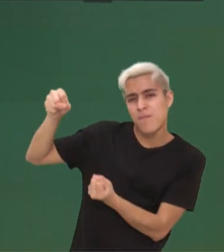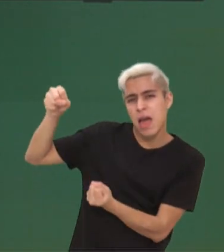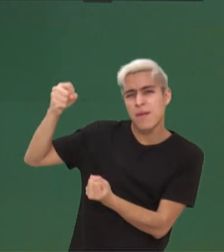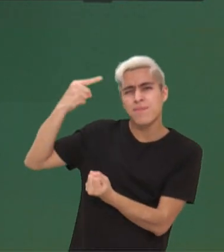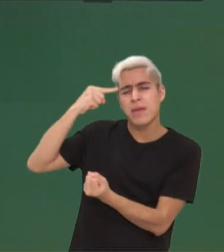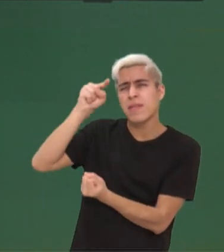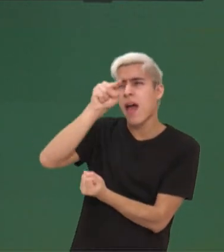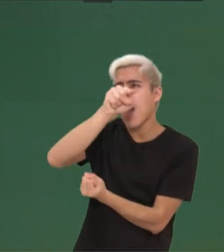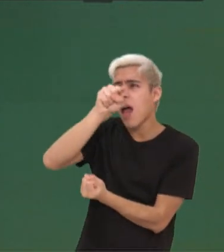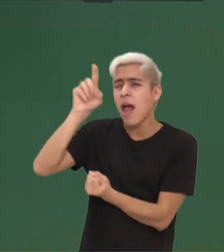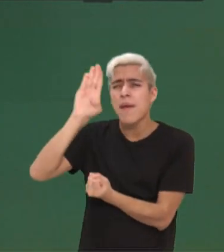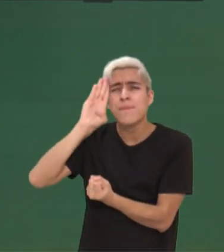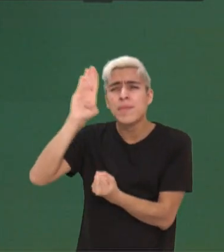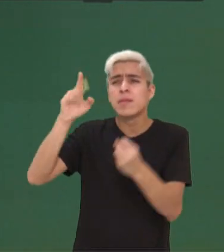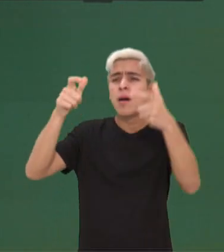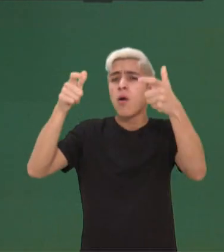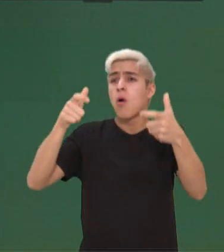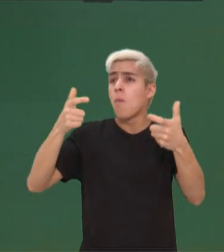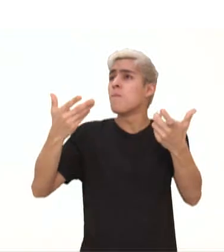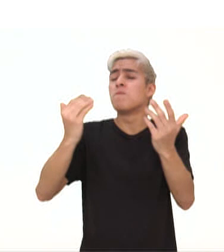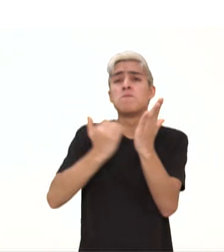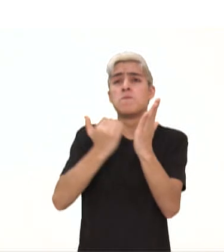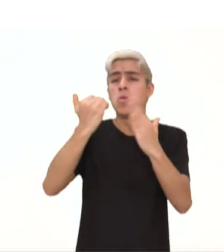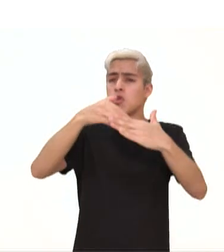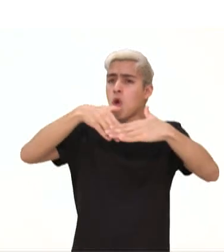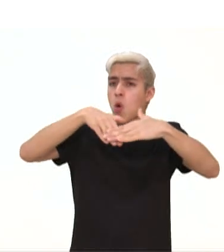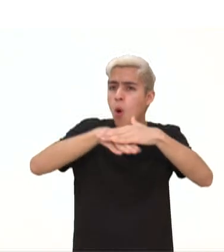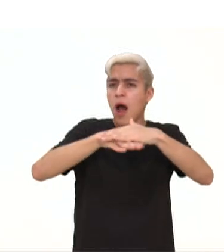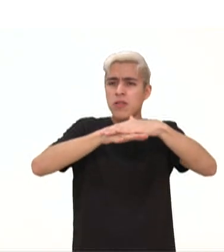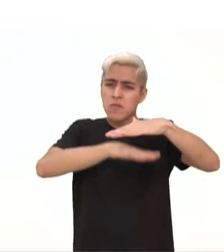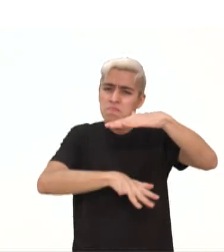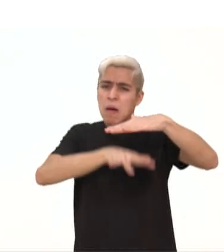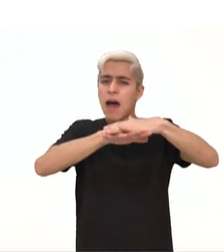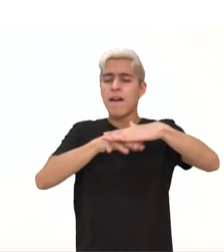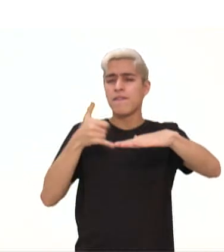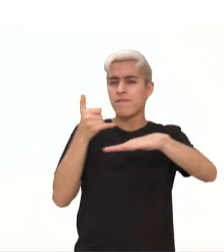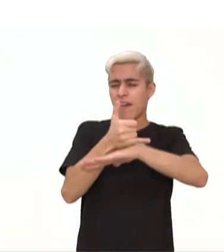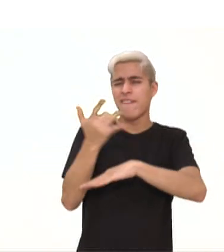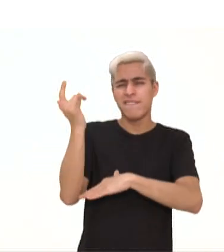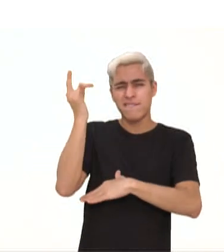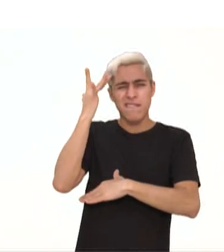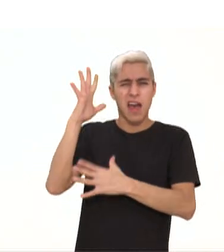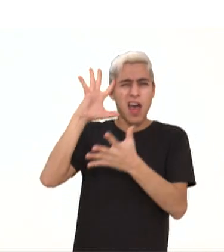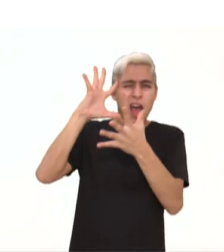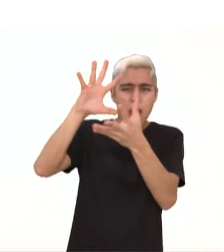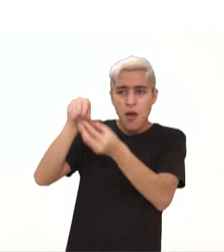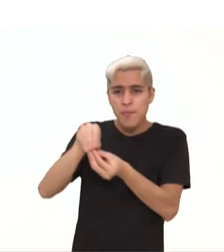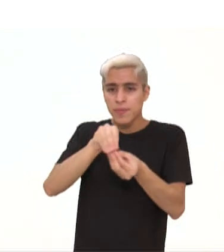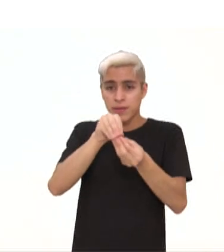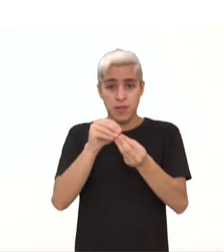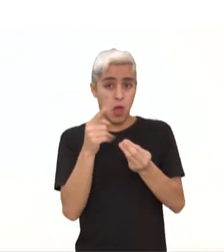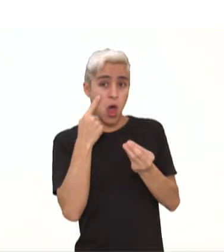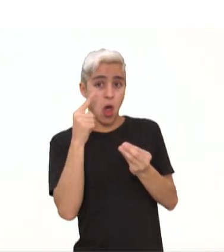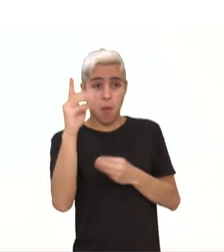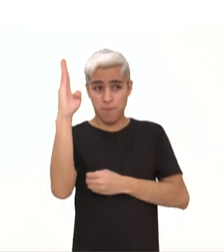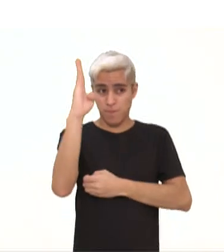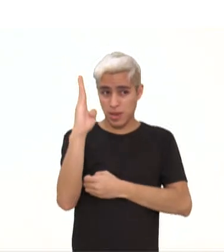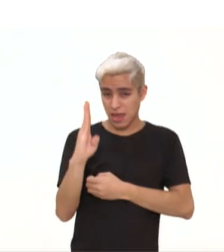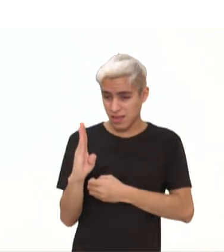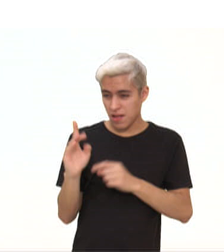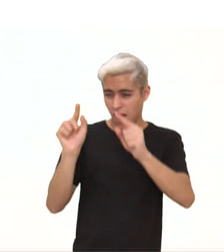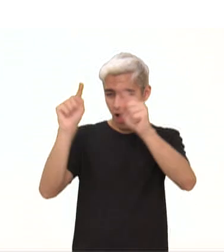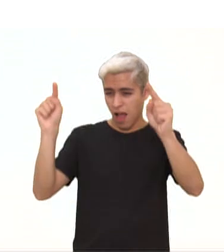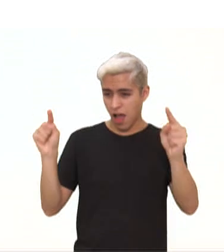as principais reservas de minério de ferro, certo? Então está bem, bem fácil da gente entender ali. O Brasil está aqui, que